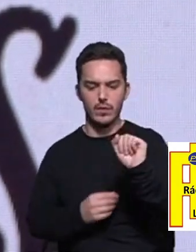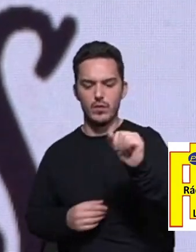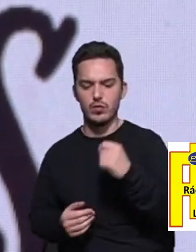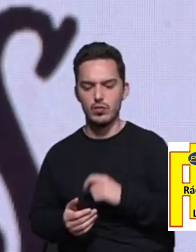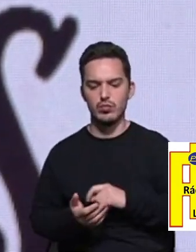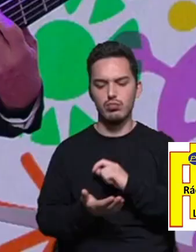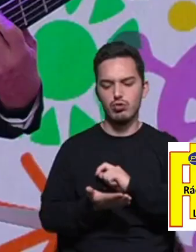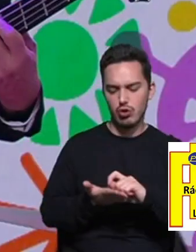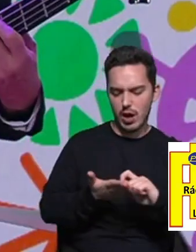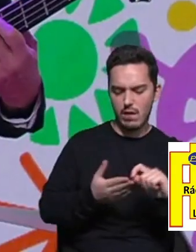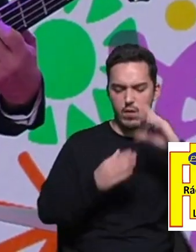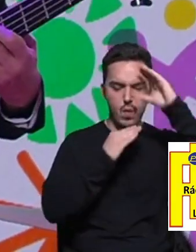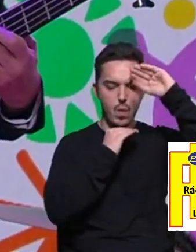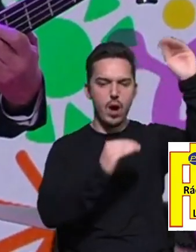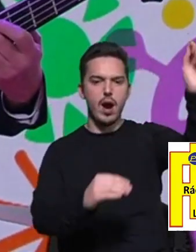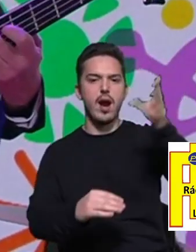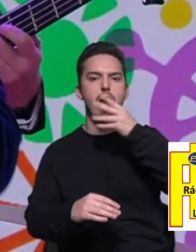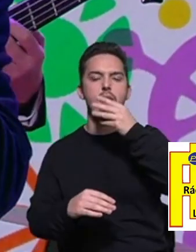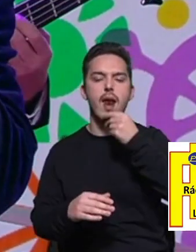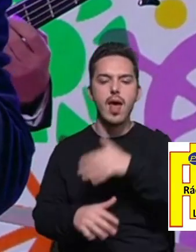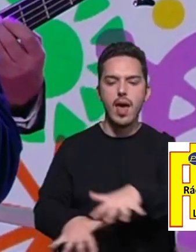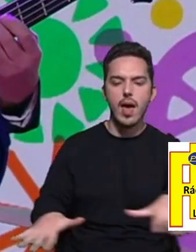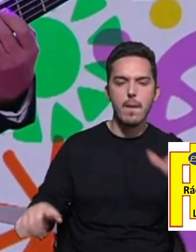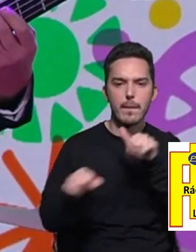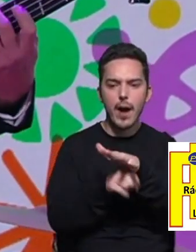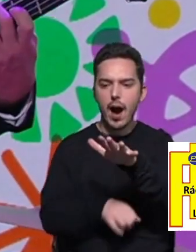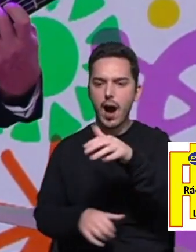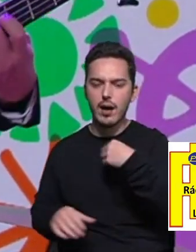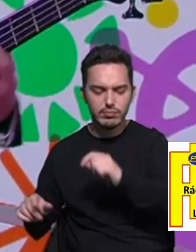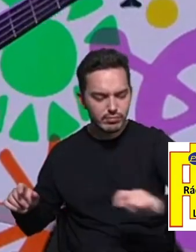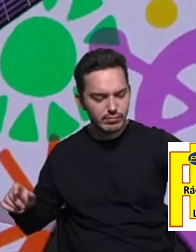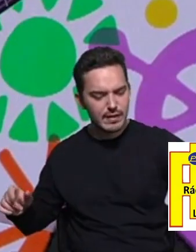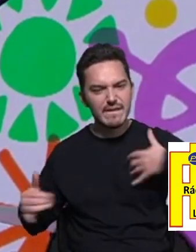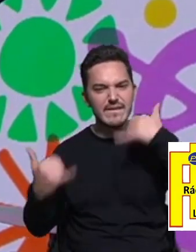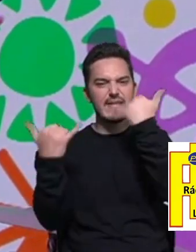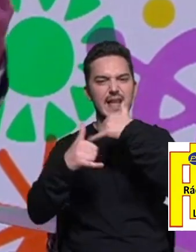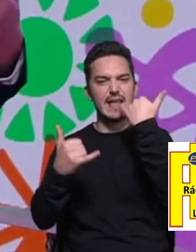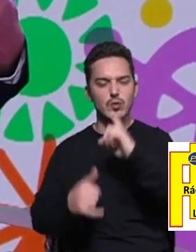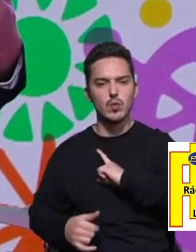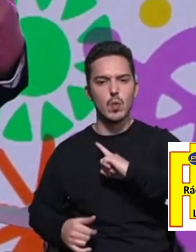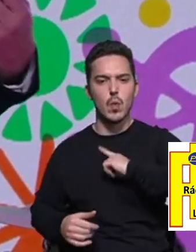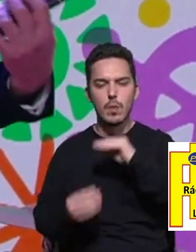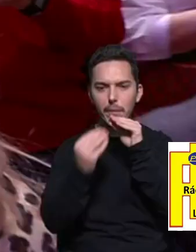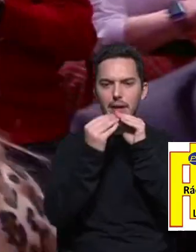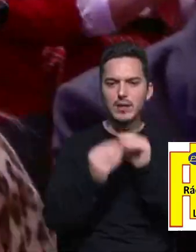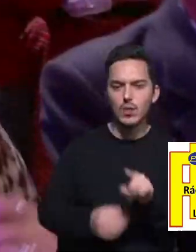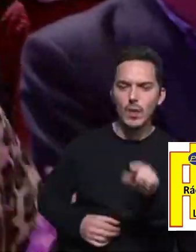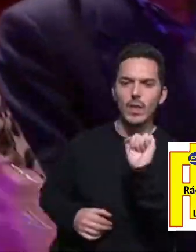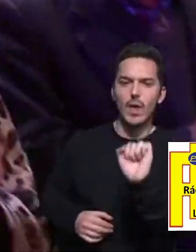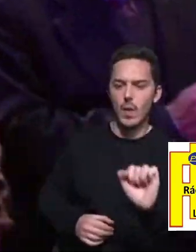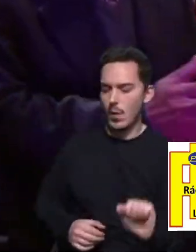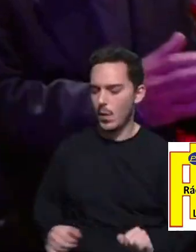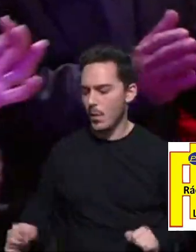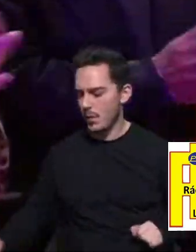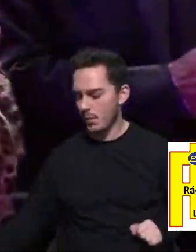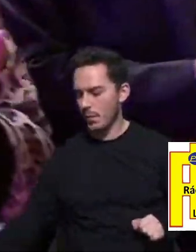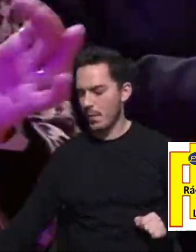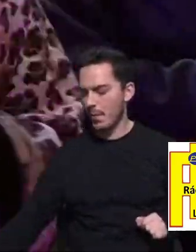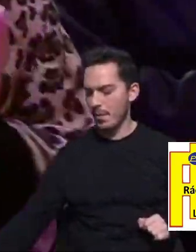ao luar na areia do mar como sou feliz. Por um beijo teu.